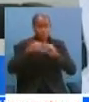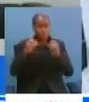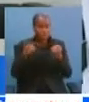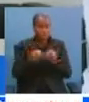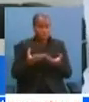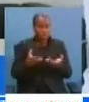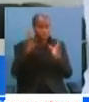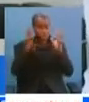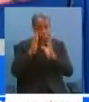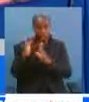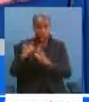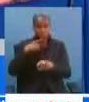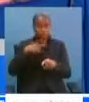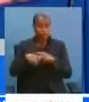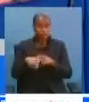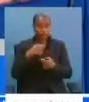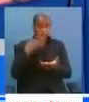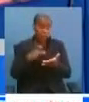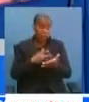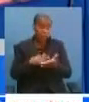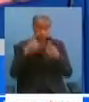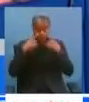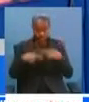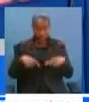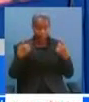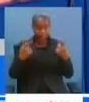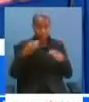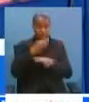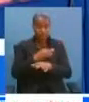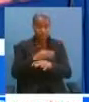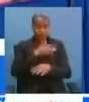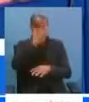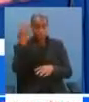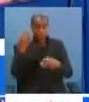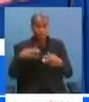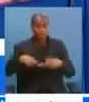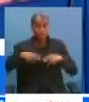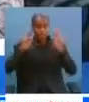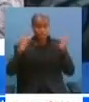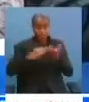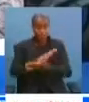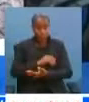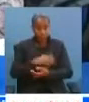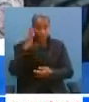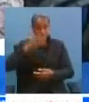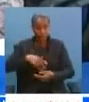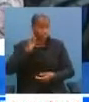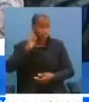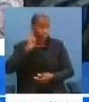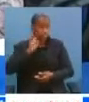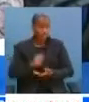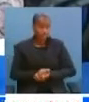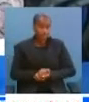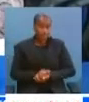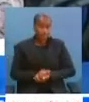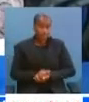dos processos políticos. O livro é lançado no âmbito das celebrações do Dia da Liberdade de Imprensa, um direito fundamental